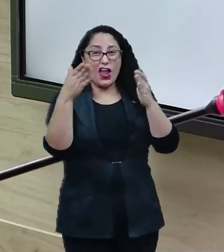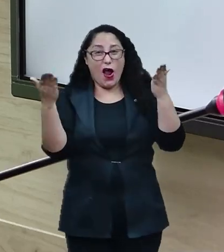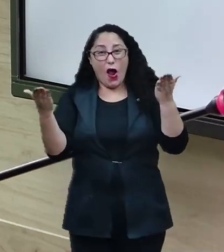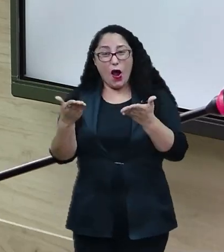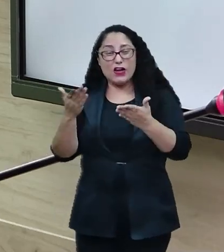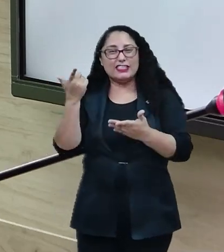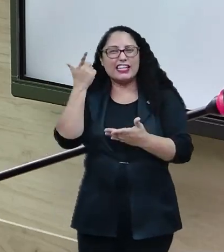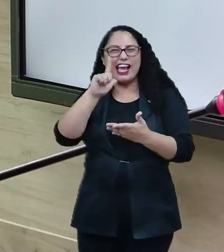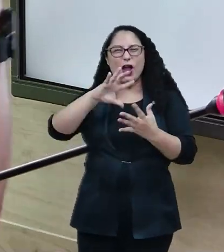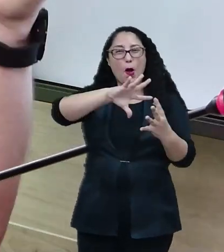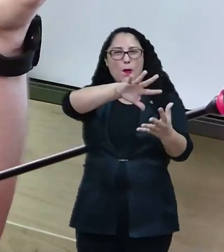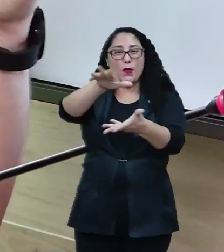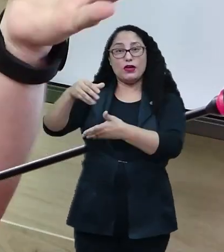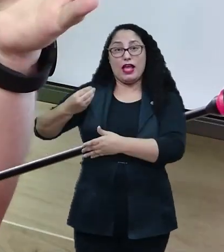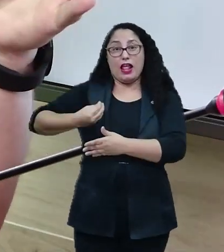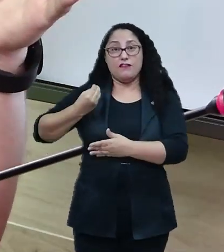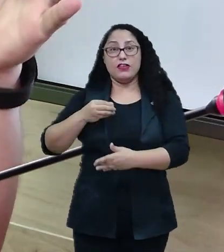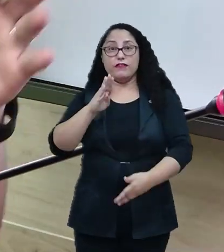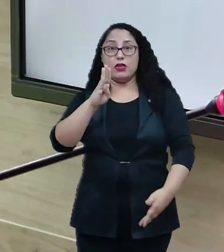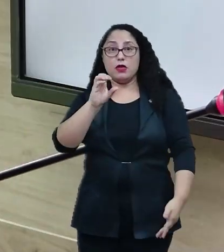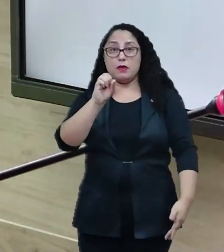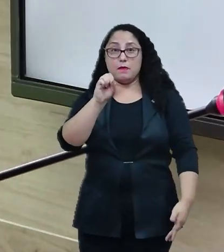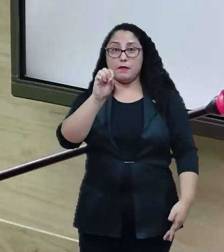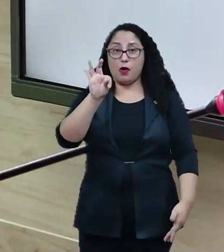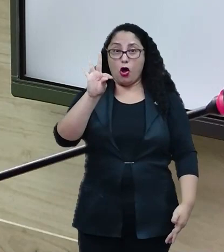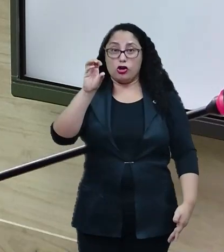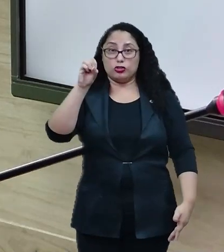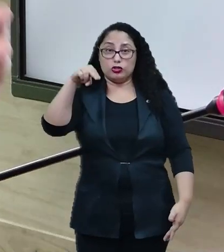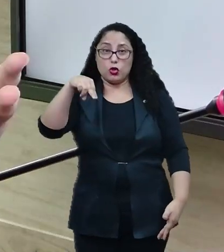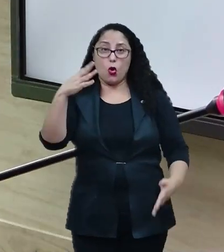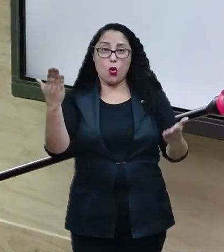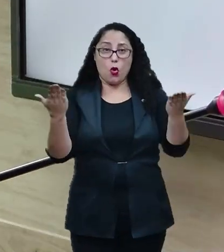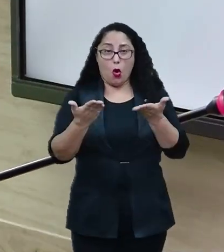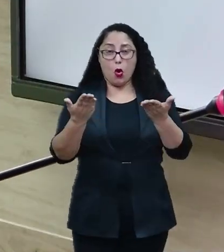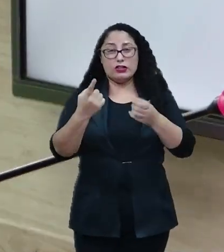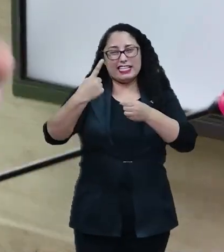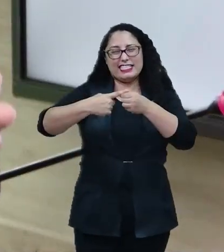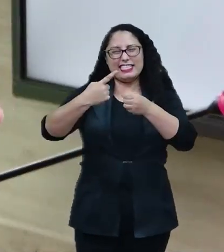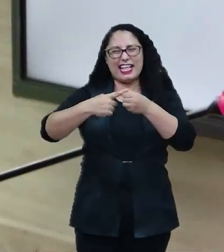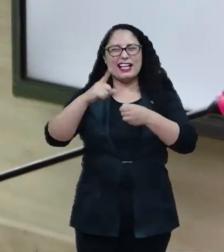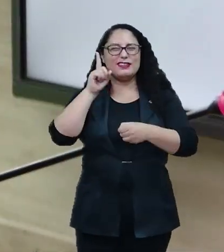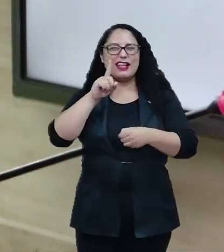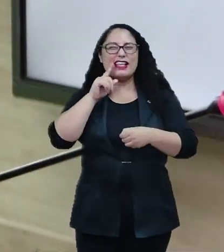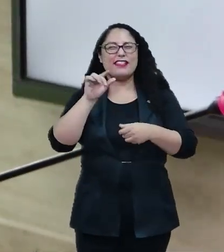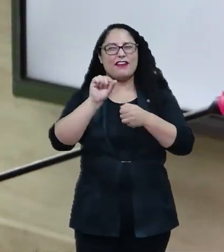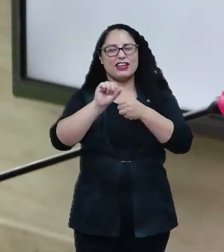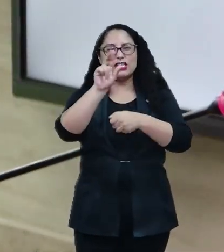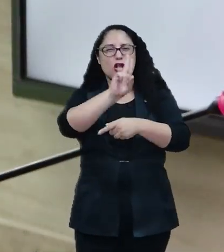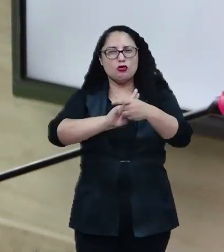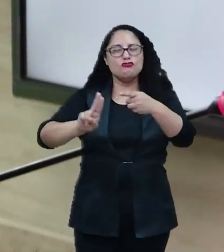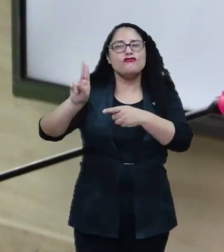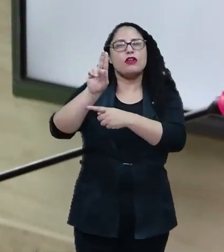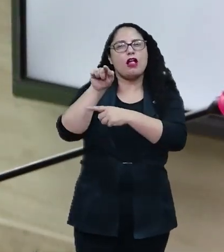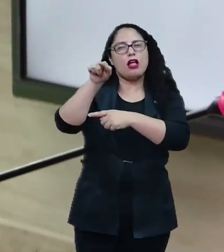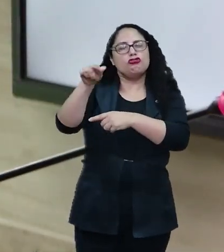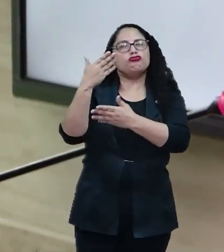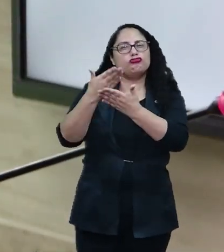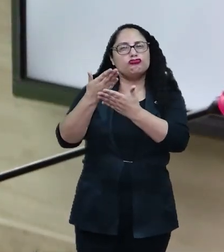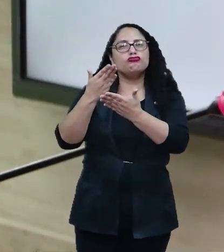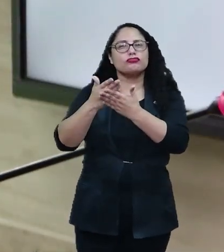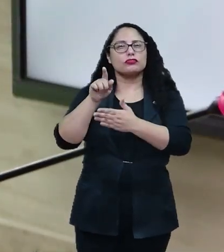ele já ganhou o mundo. Ele mora em Boston, né, hoje e está, né, fazendo a sua faculdade